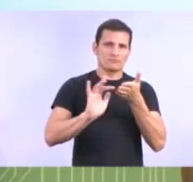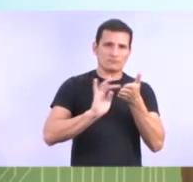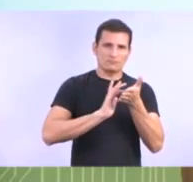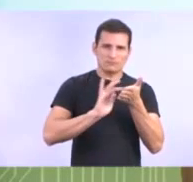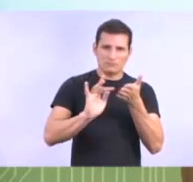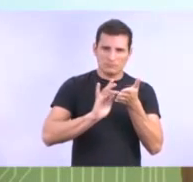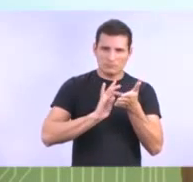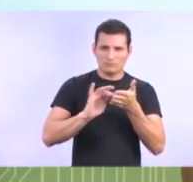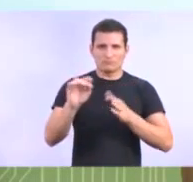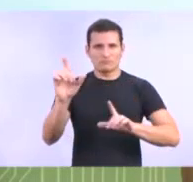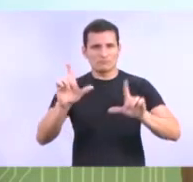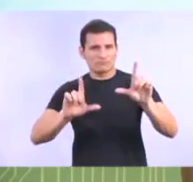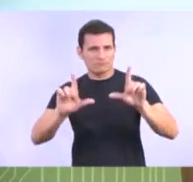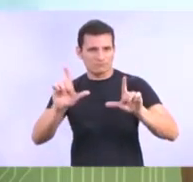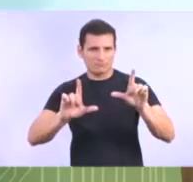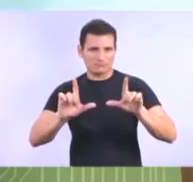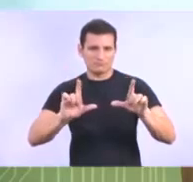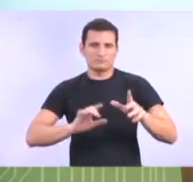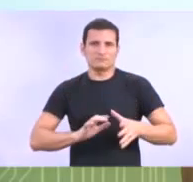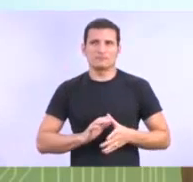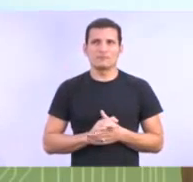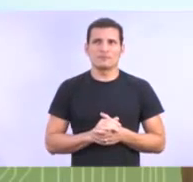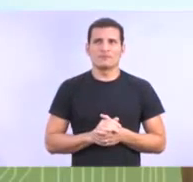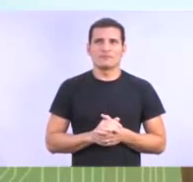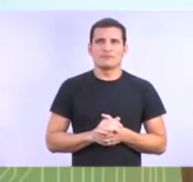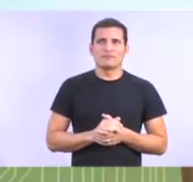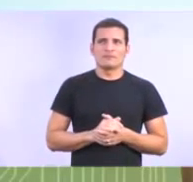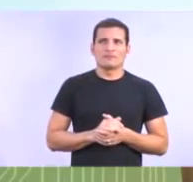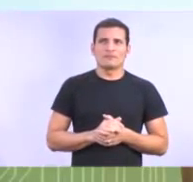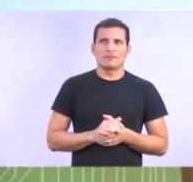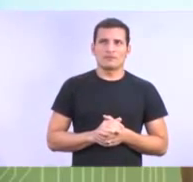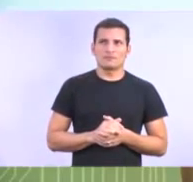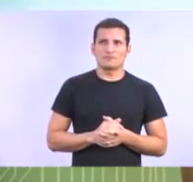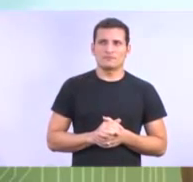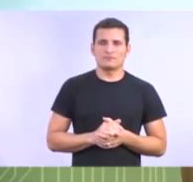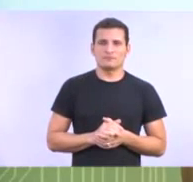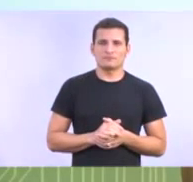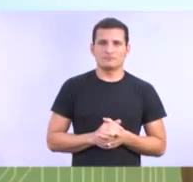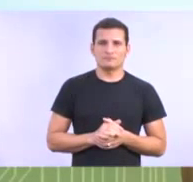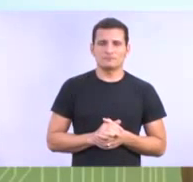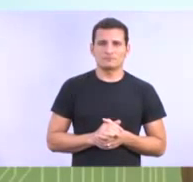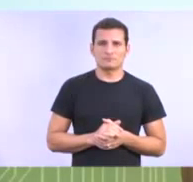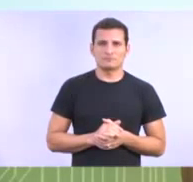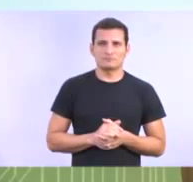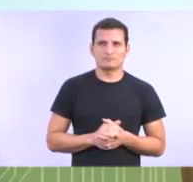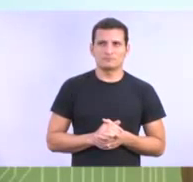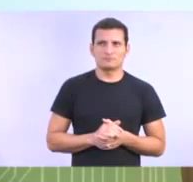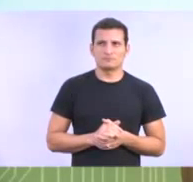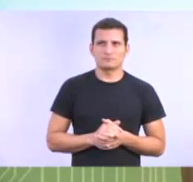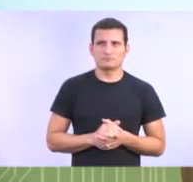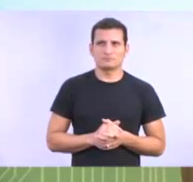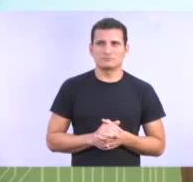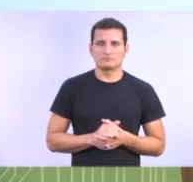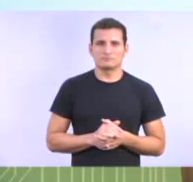smartphones, pelas TVs, enfim. Certo. Mas agora, antes de a